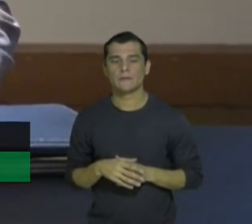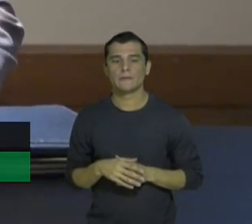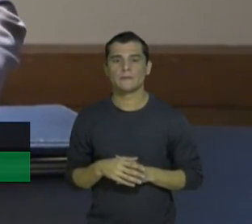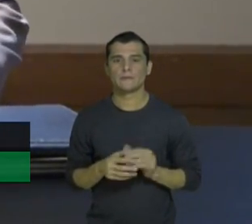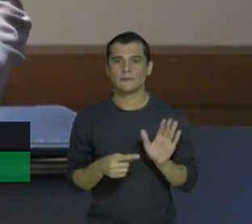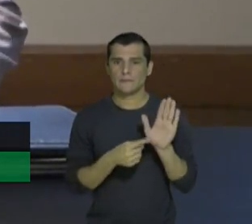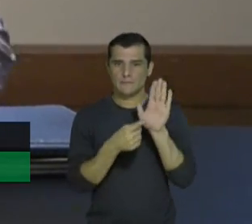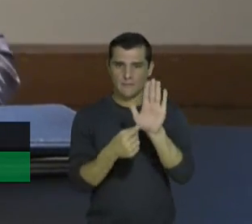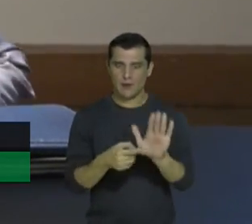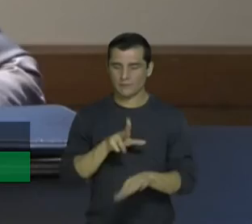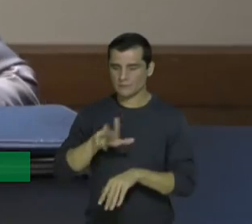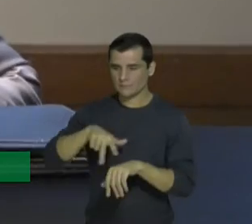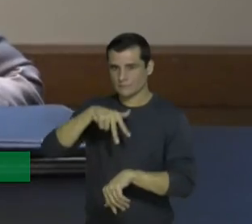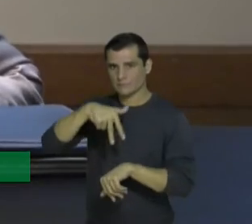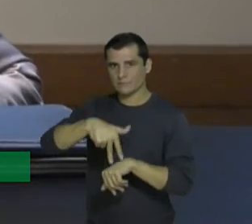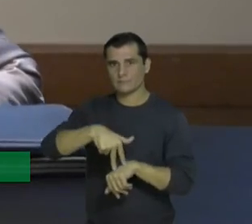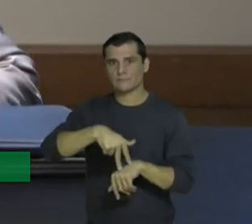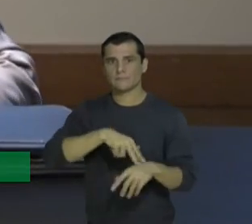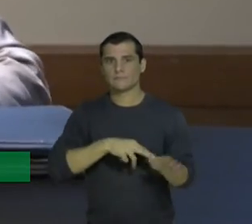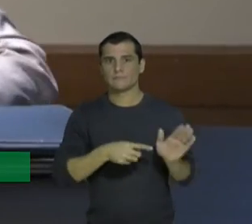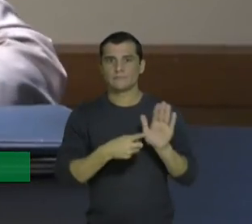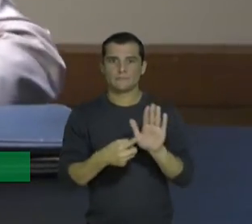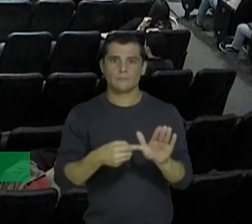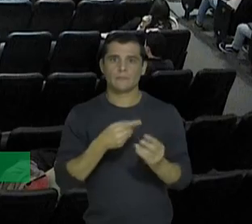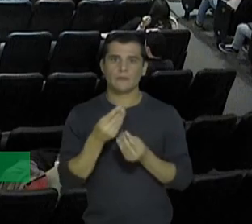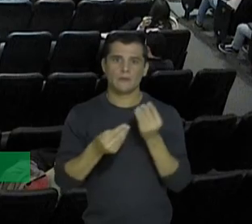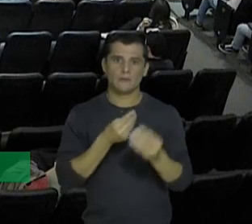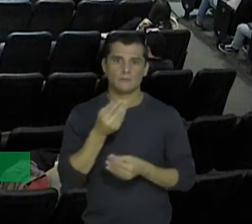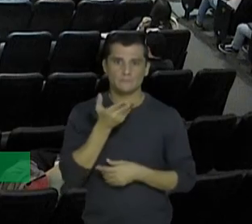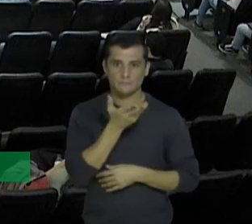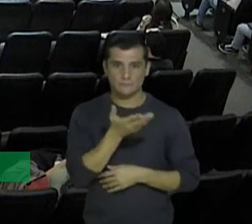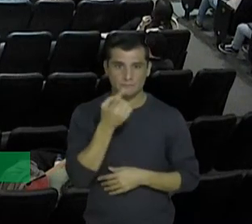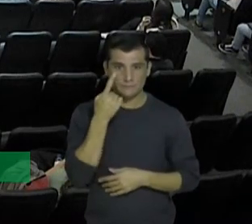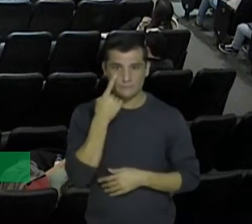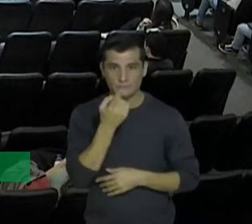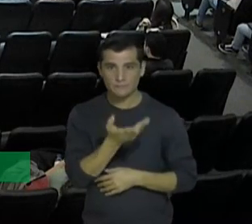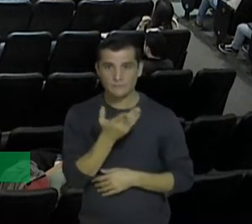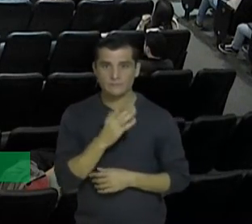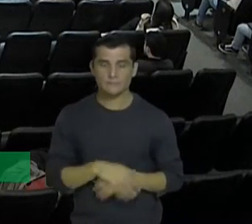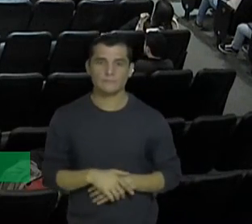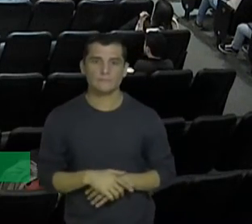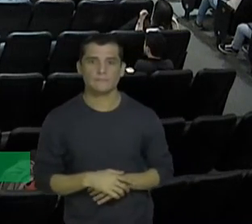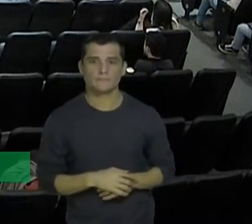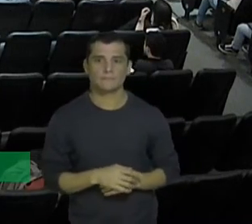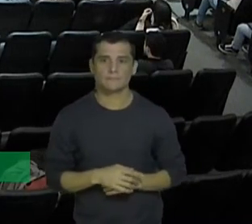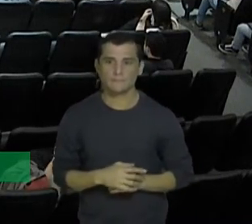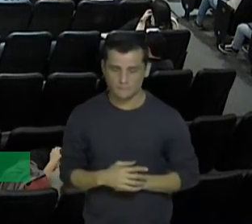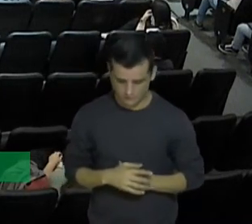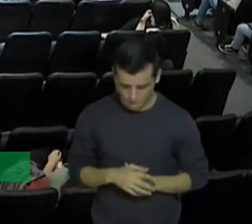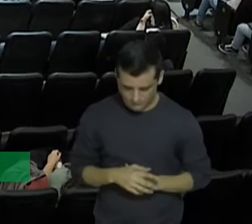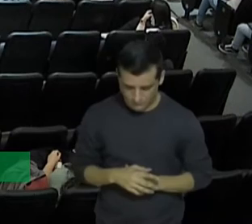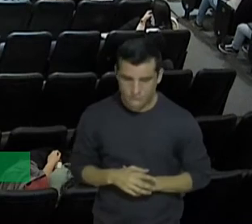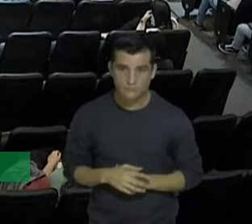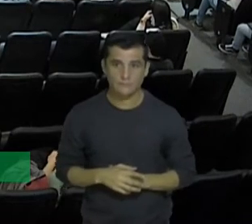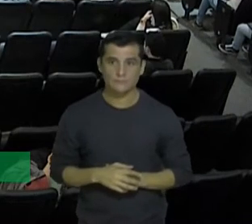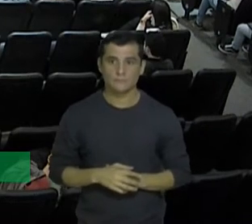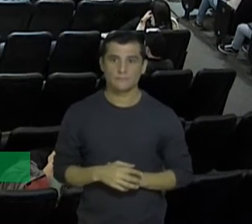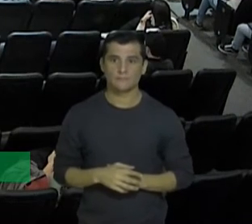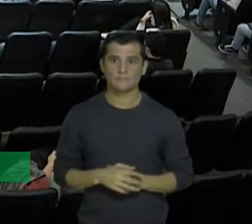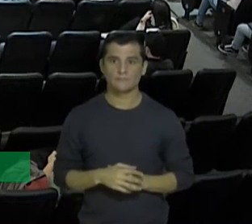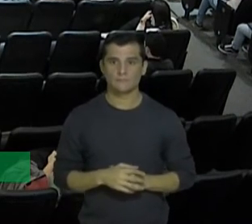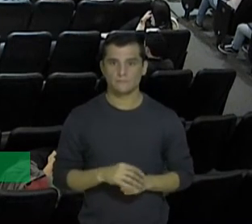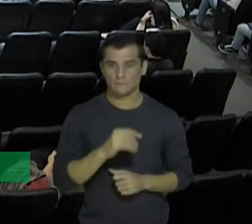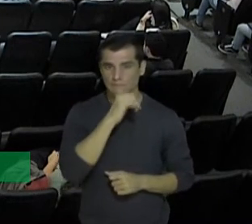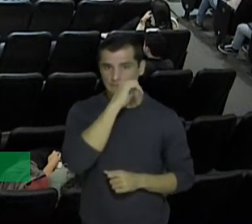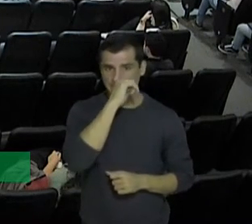restrições para isso né não não fica à vontade professor é sempre melhor em pé né quem dá aula acho que atrai mais atenção quando tá em pé eu não